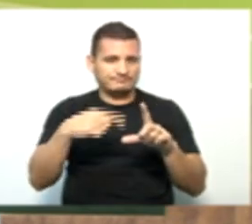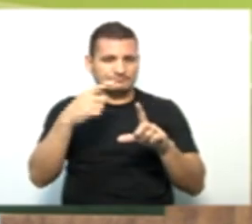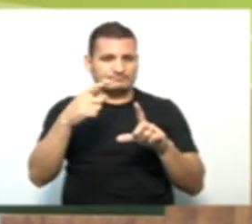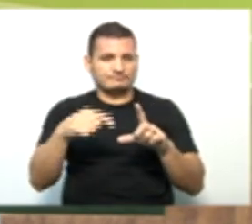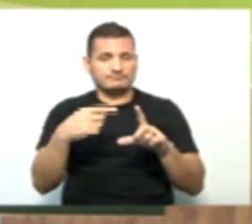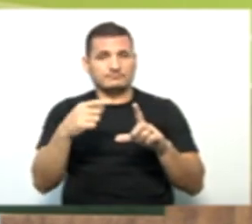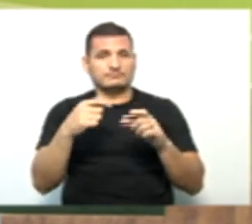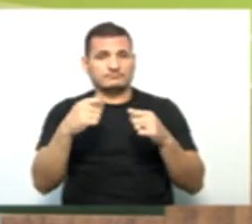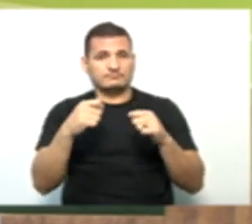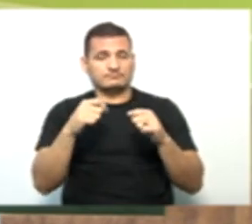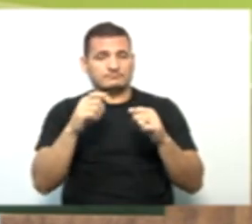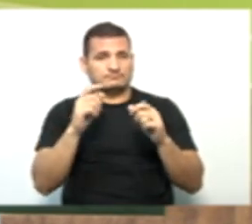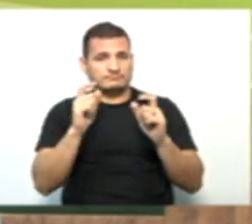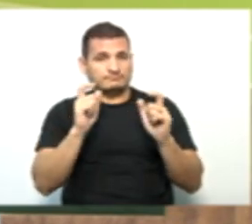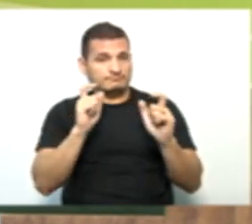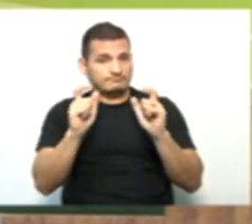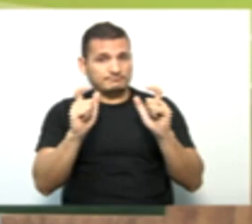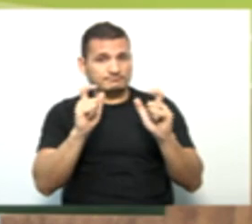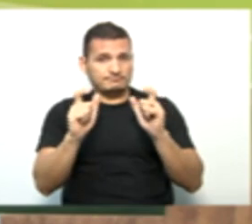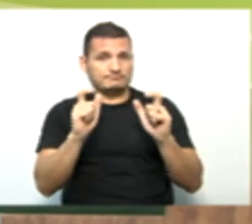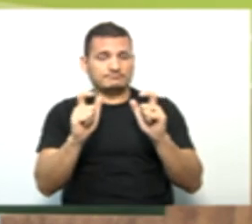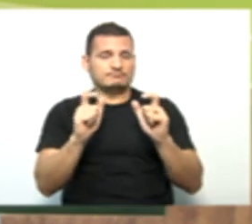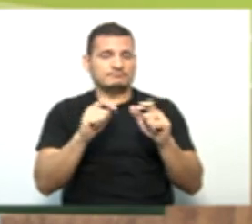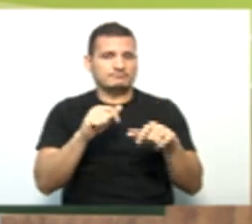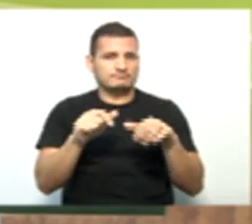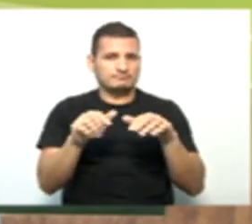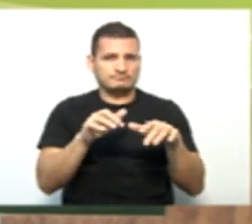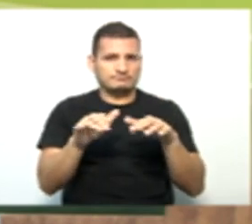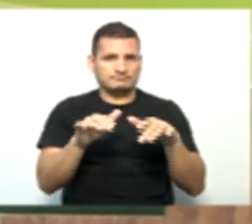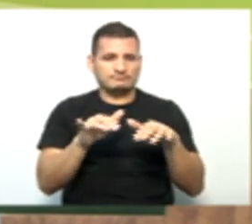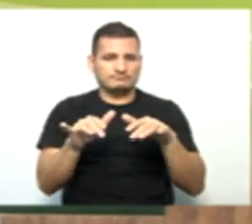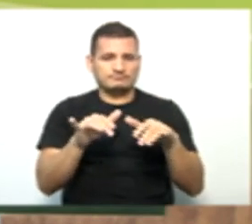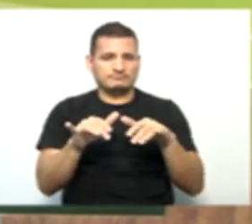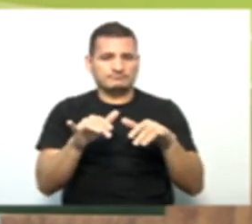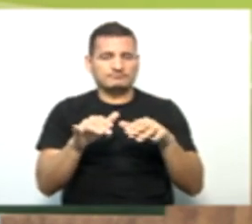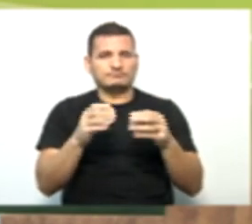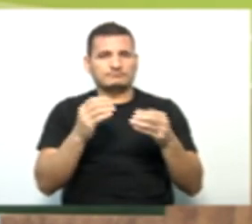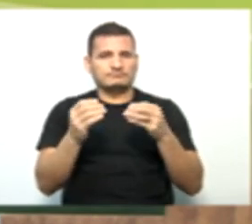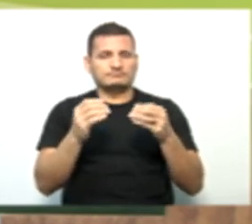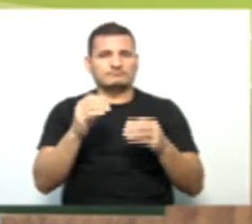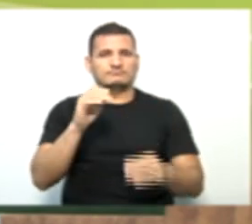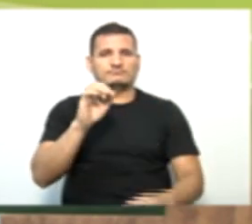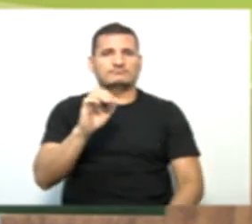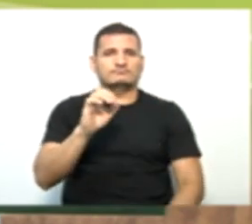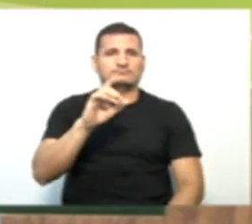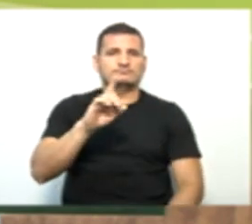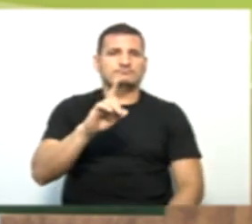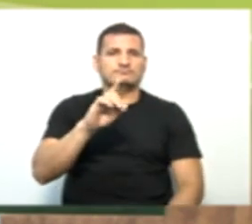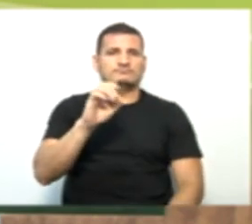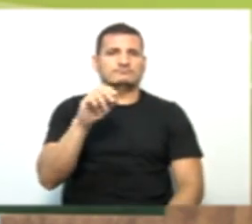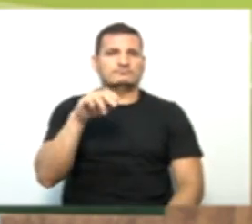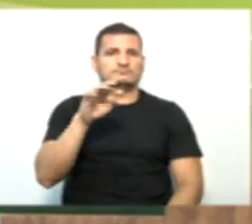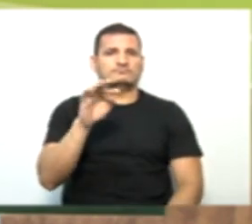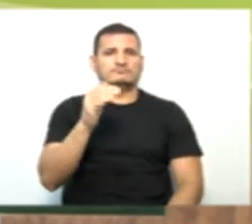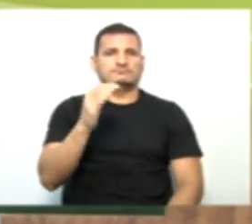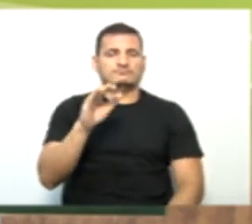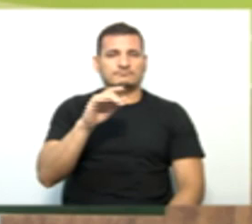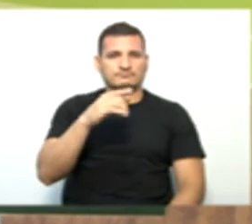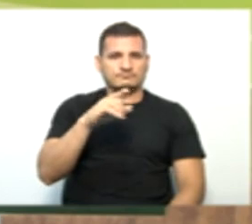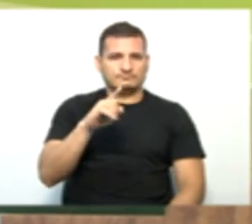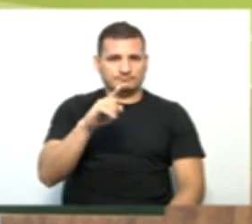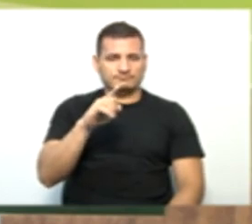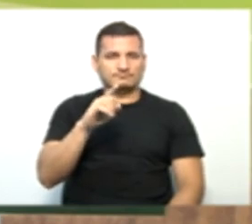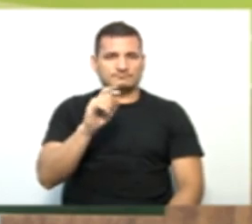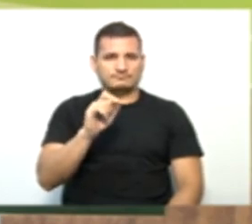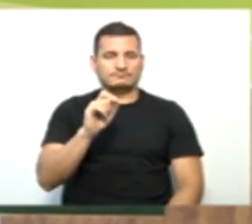ficar atento na nossa linguagem de programação quanto à indentação. Lembrem-se que a